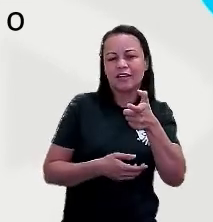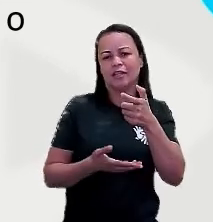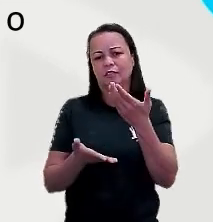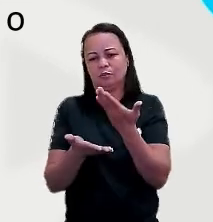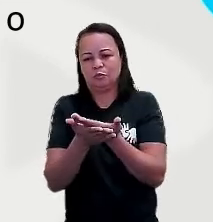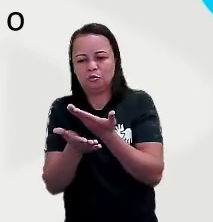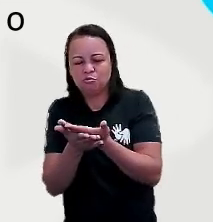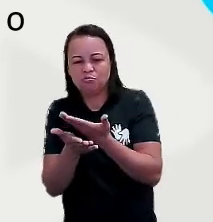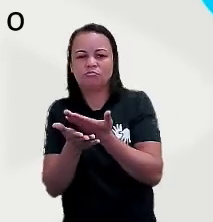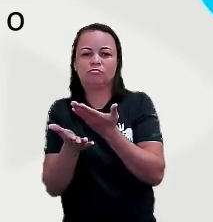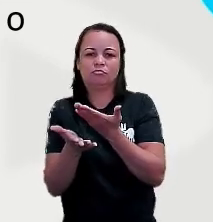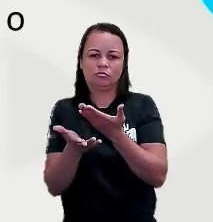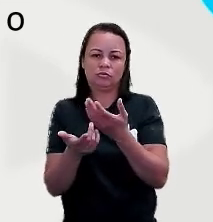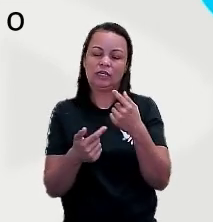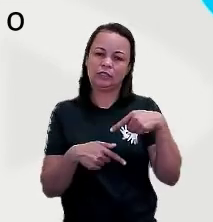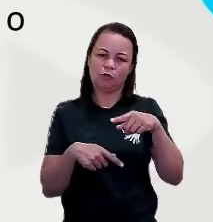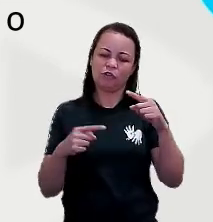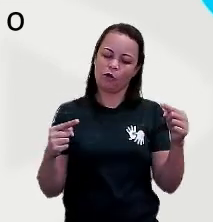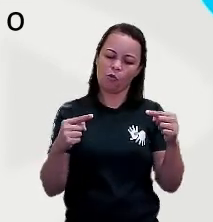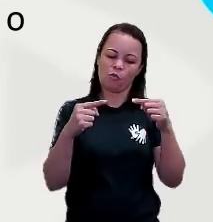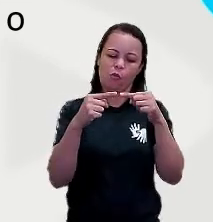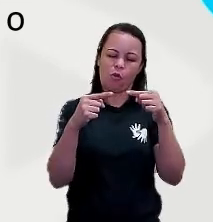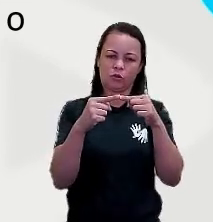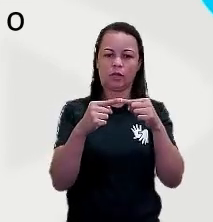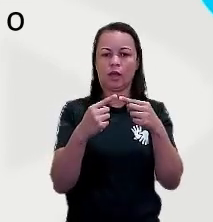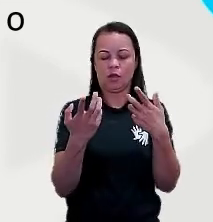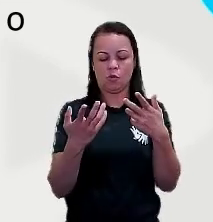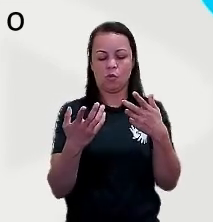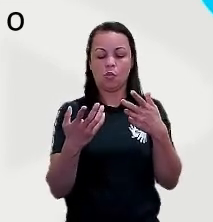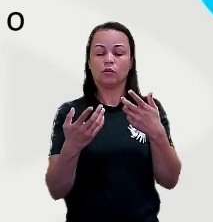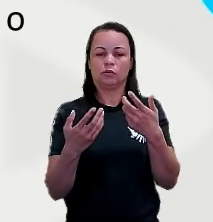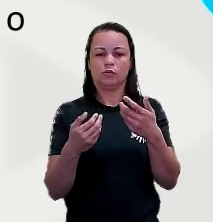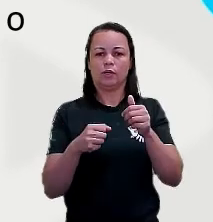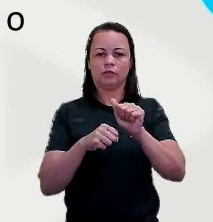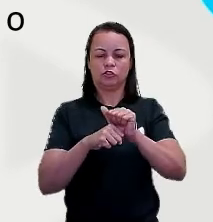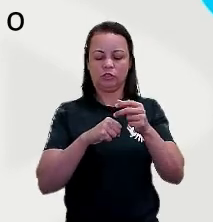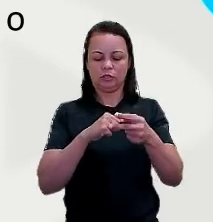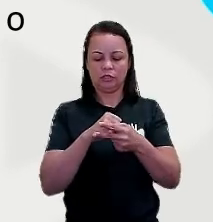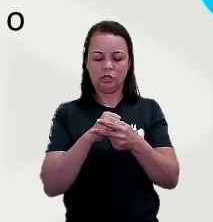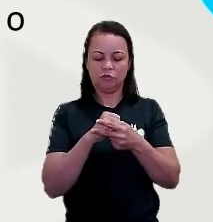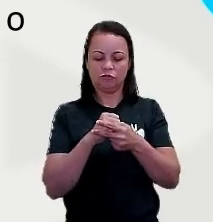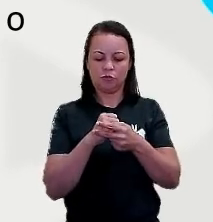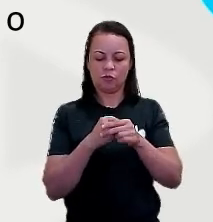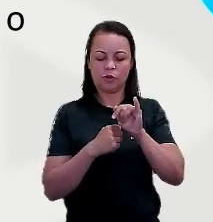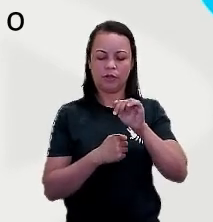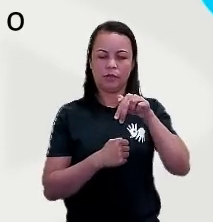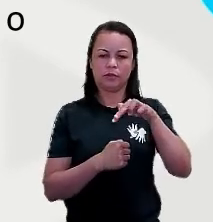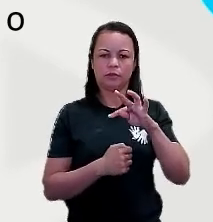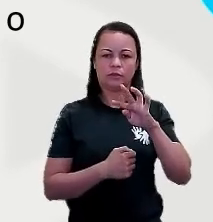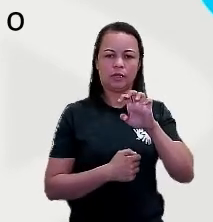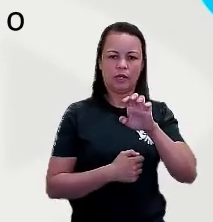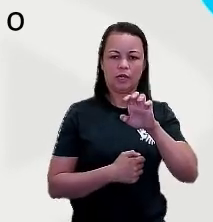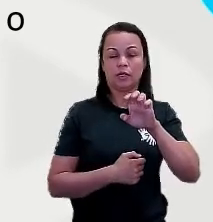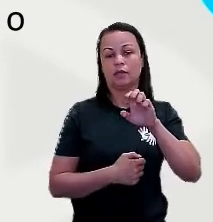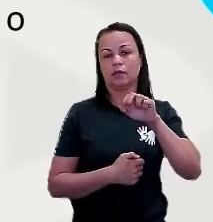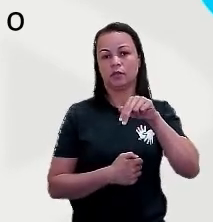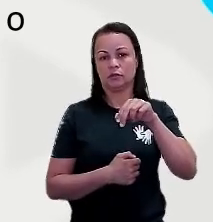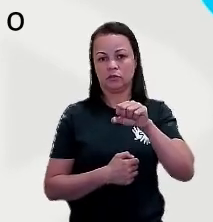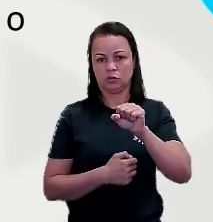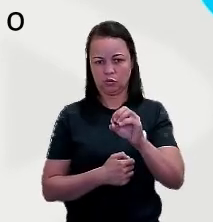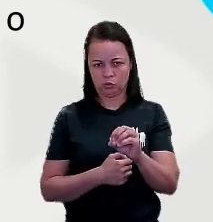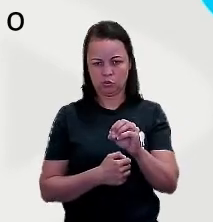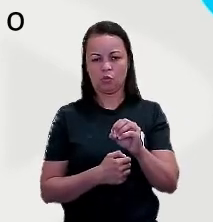vai concordar aí a palavra, o adjetivo intenso, com o mais próximo, que no caso é